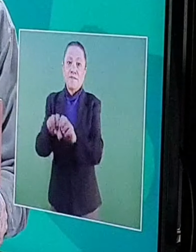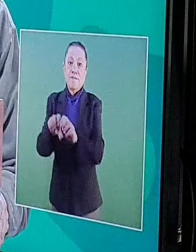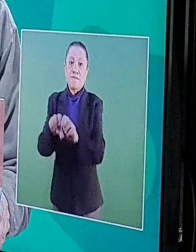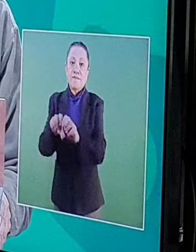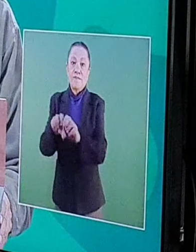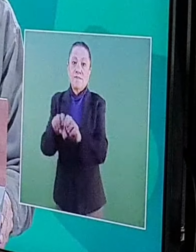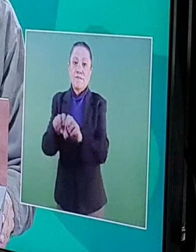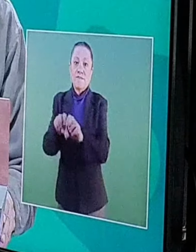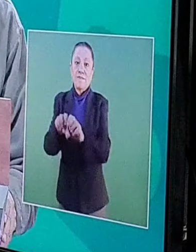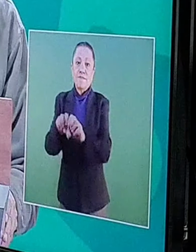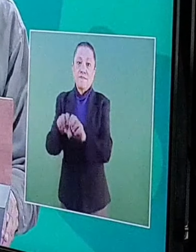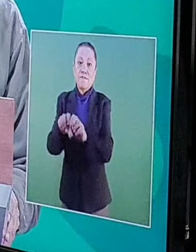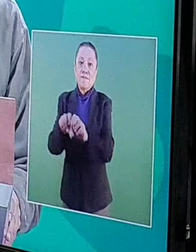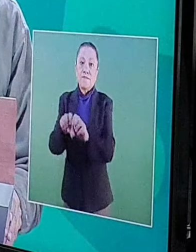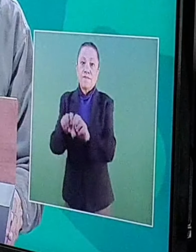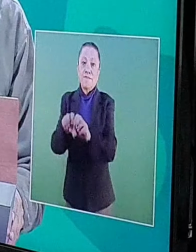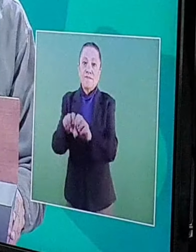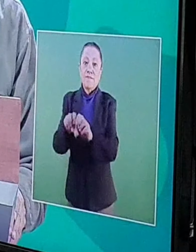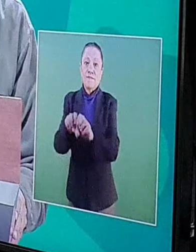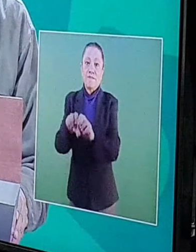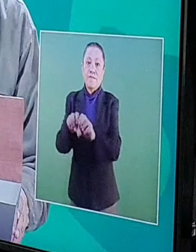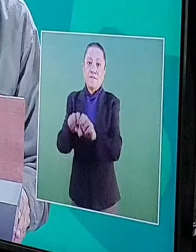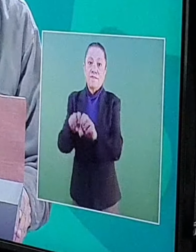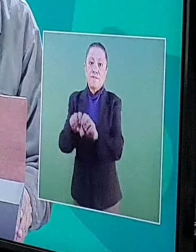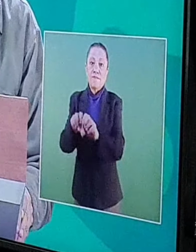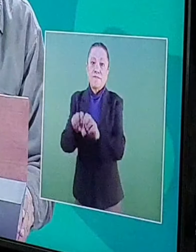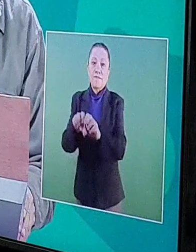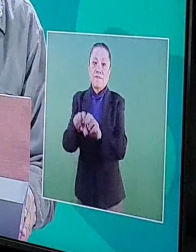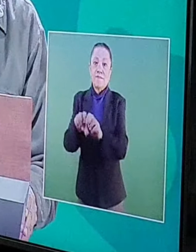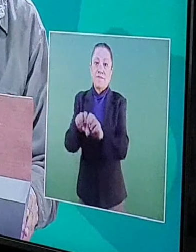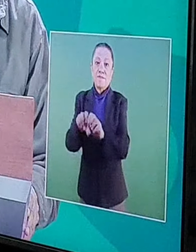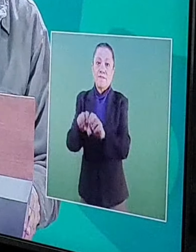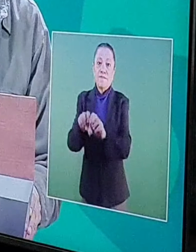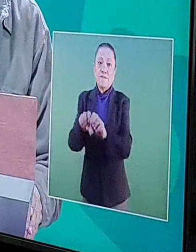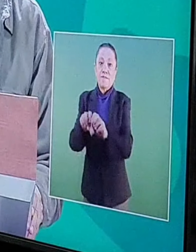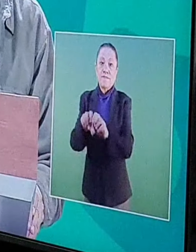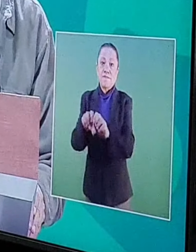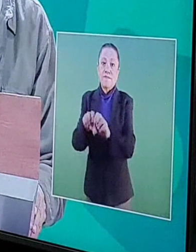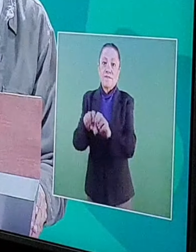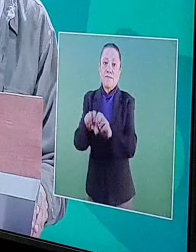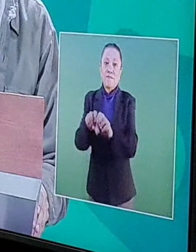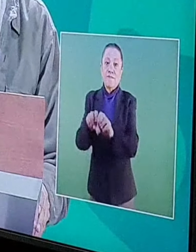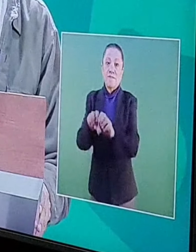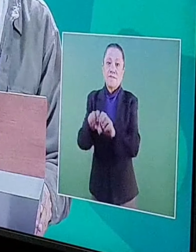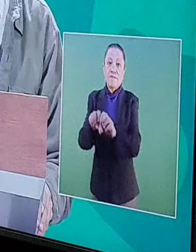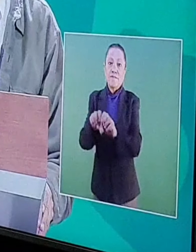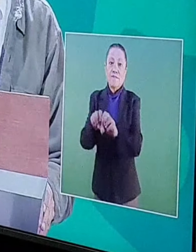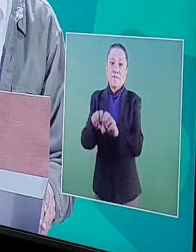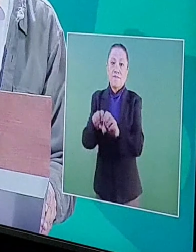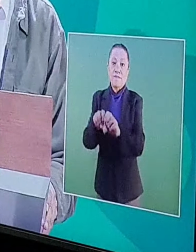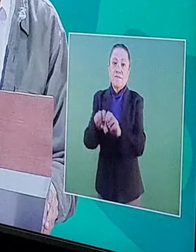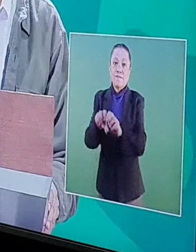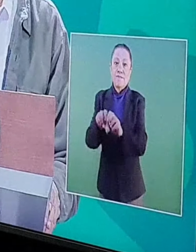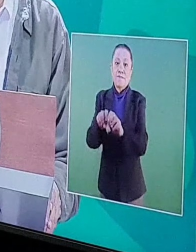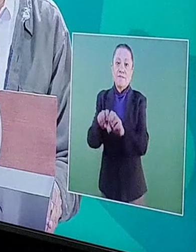visa estimular uma verdadeira competição na prestação desse serviço básico. Ele avaliou